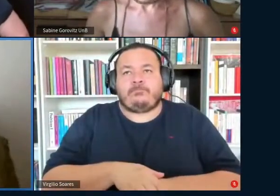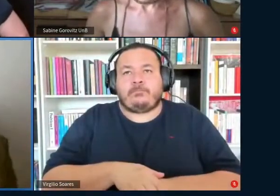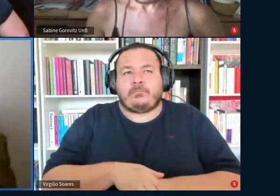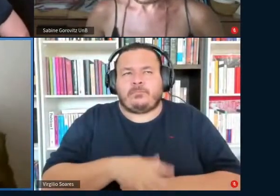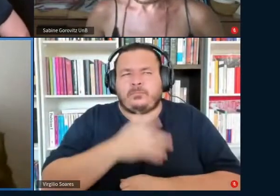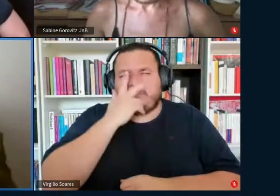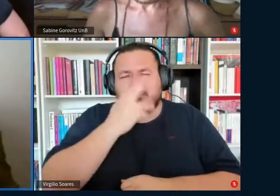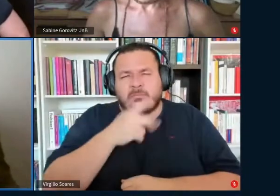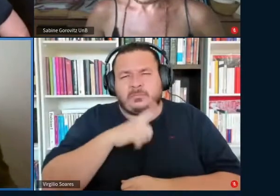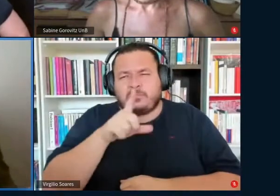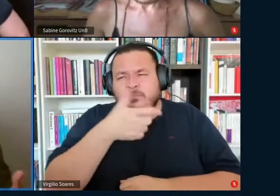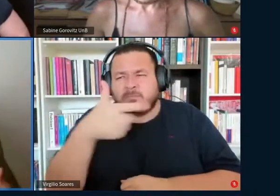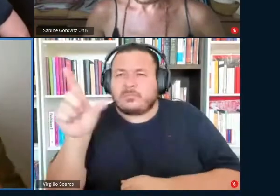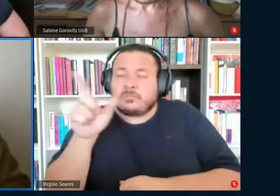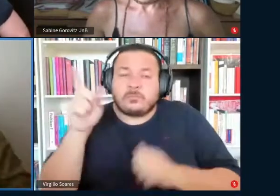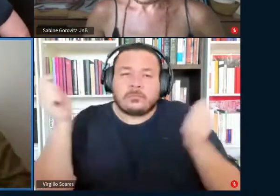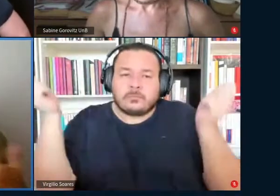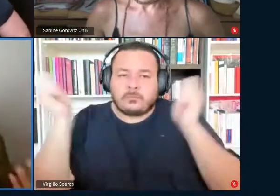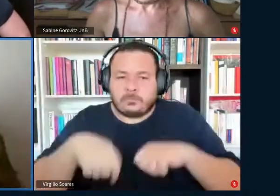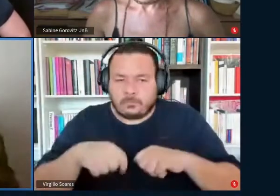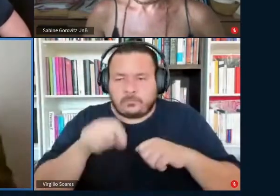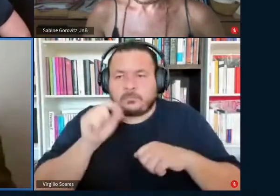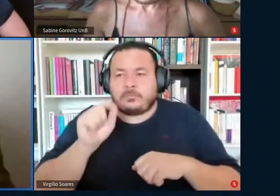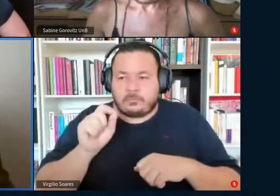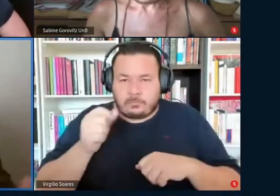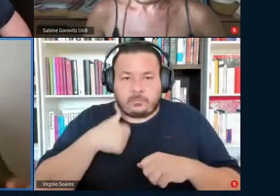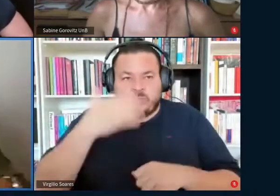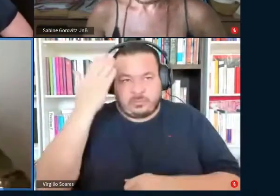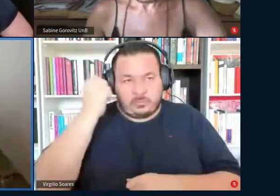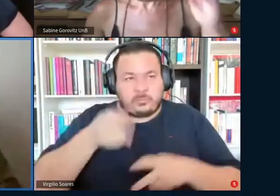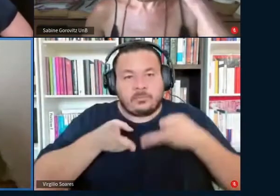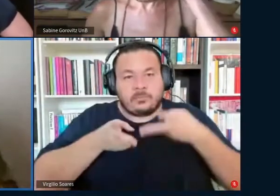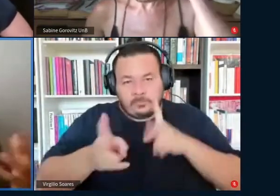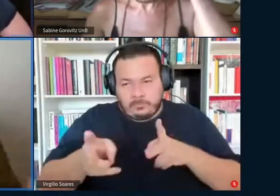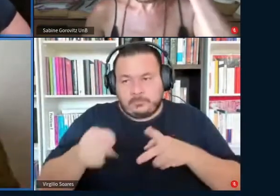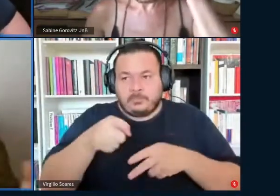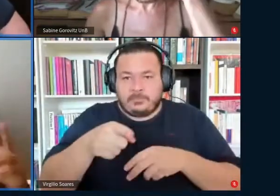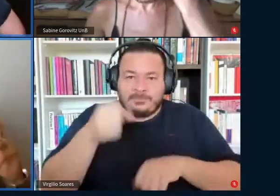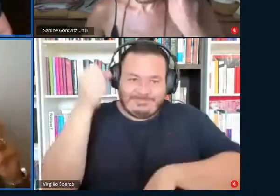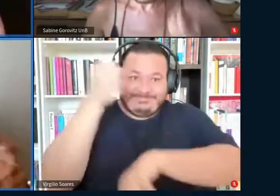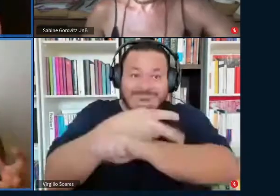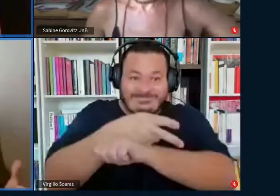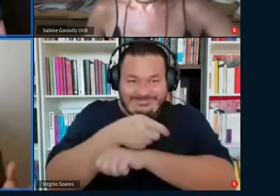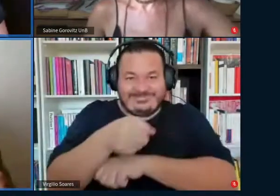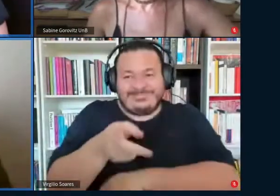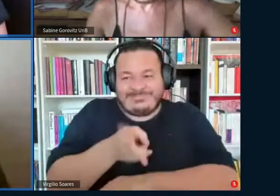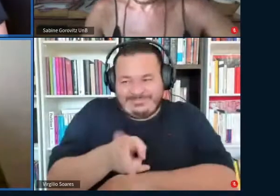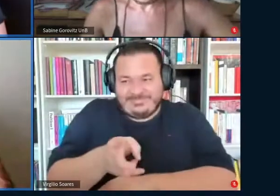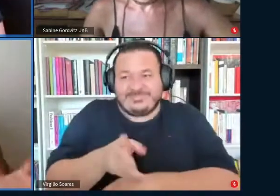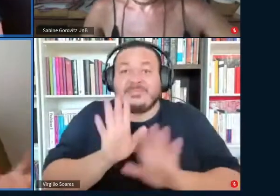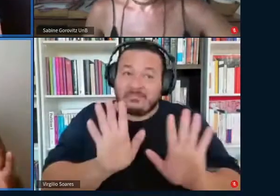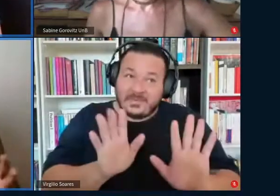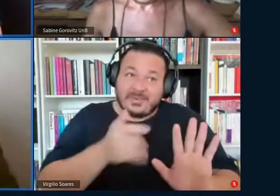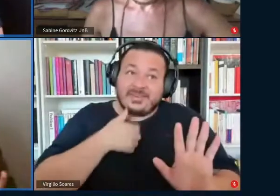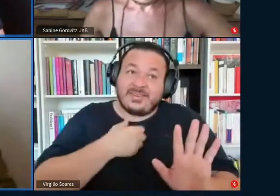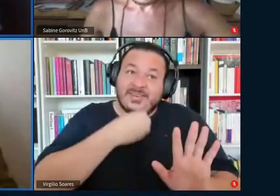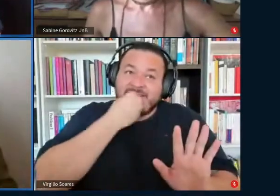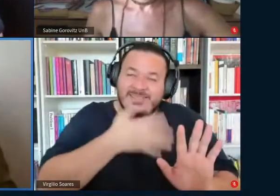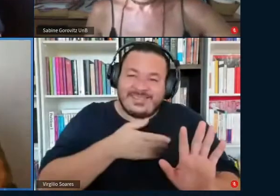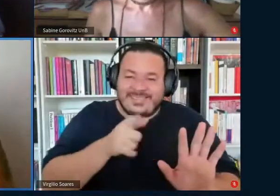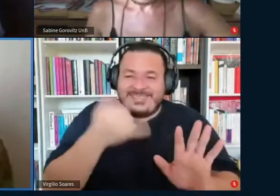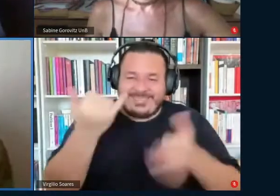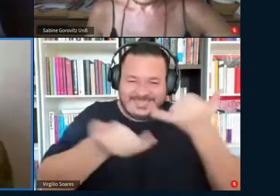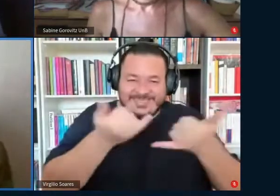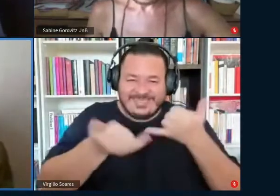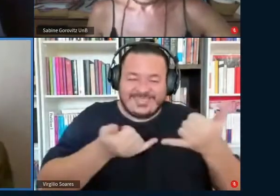parece que tem uma outra competência, que é saber manter o seu emprego, mas para além de saber manter o seu emprego, estou aqui brincando,